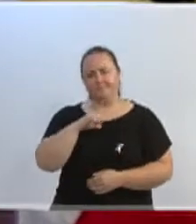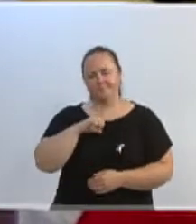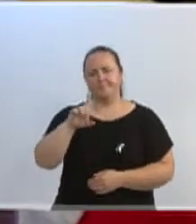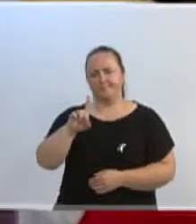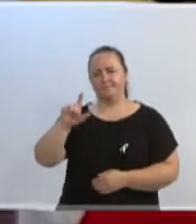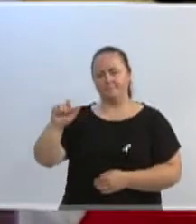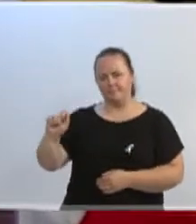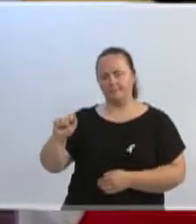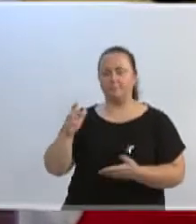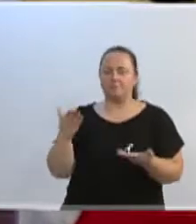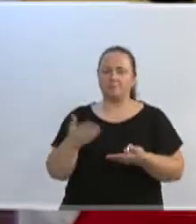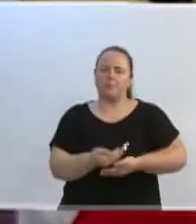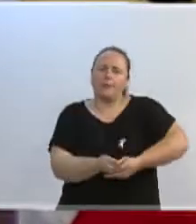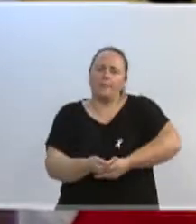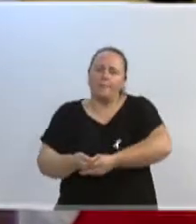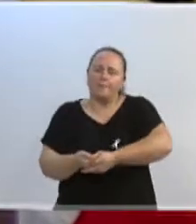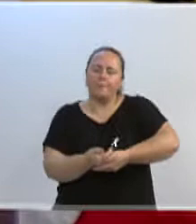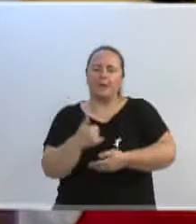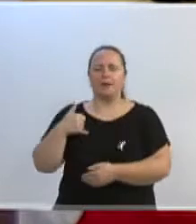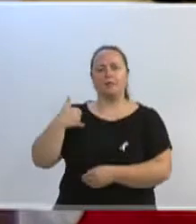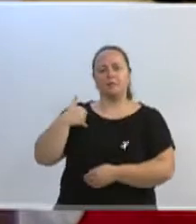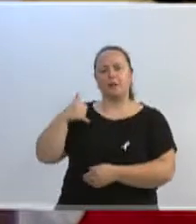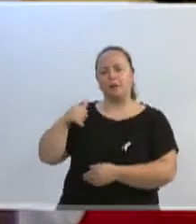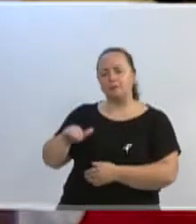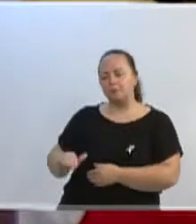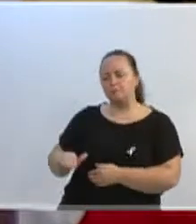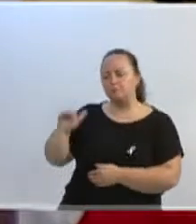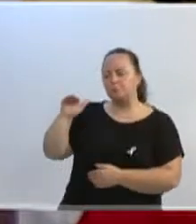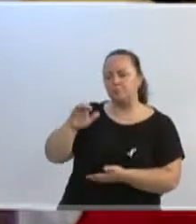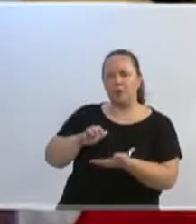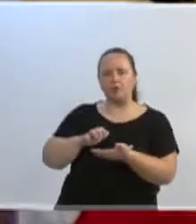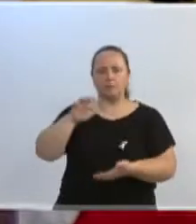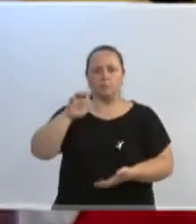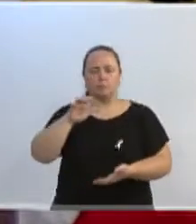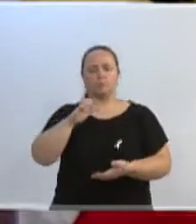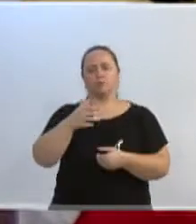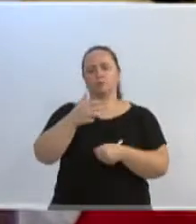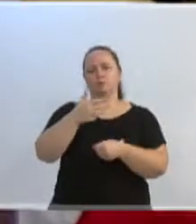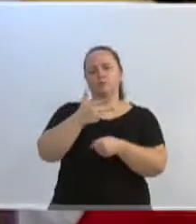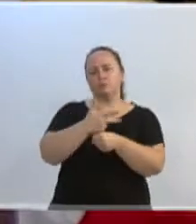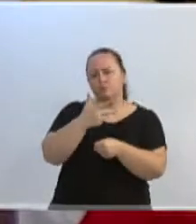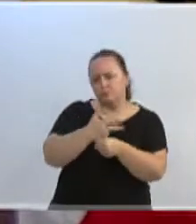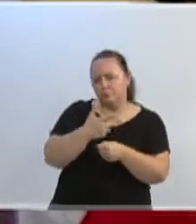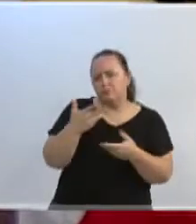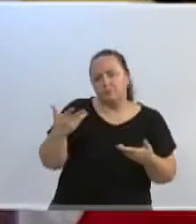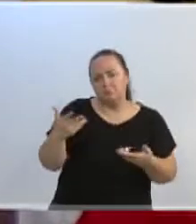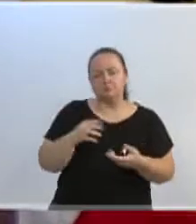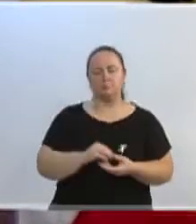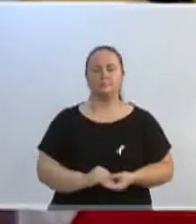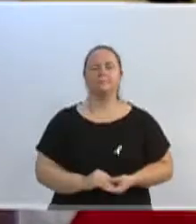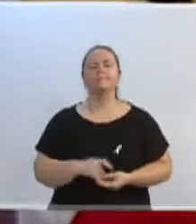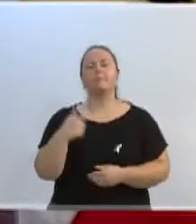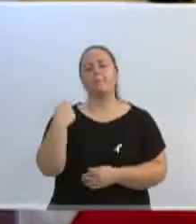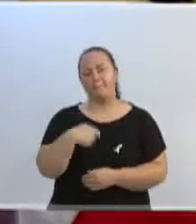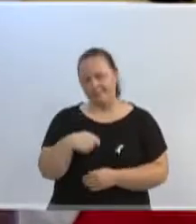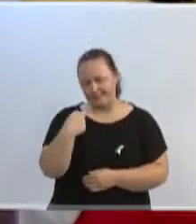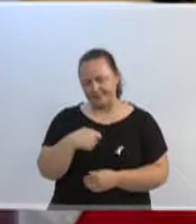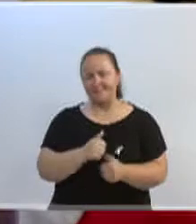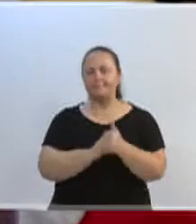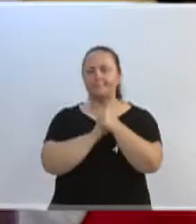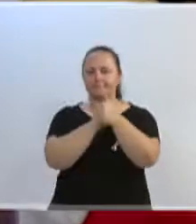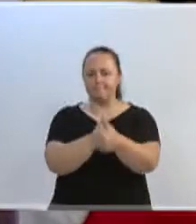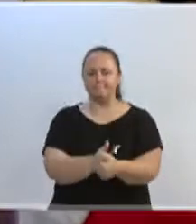seja ele bebê ou uma idade maior ou adulto, até uma pessoa mais idosa ou mais adulta, né? Então, ele precisa de um acompanhante